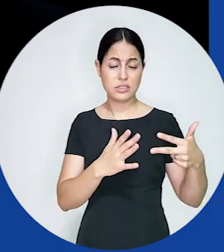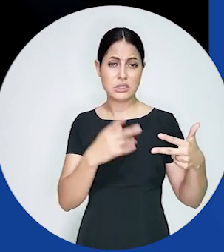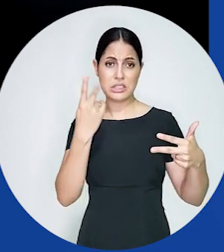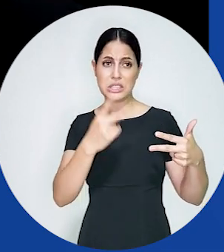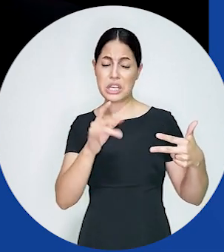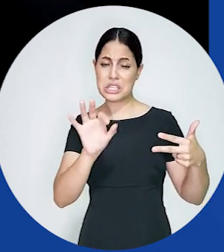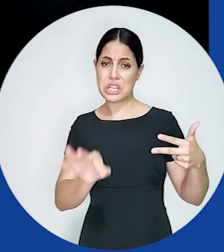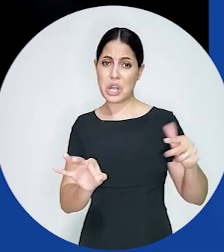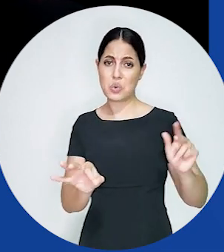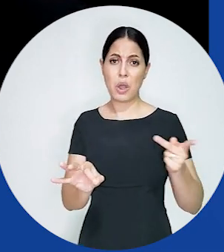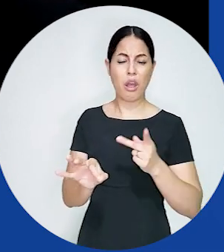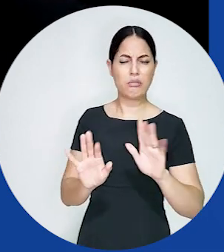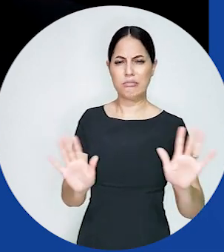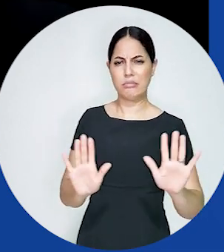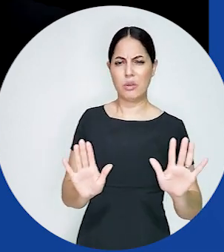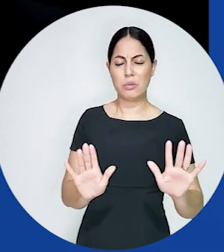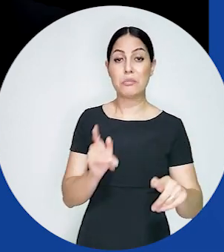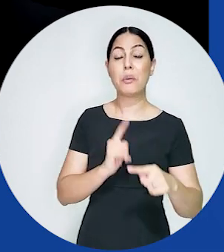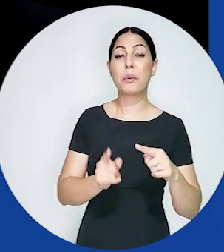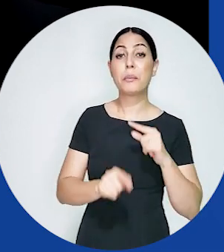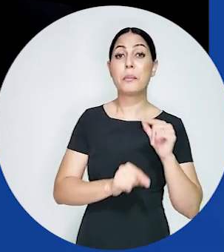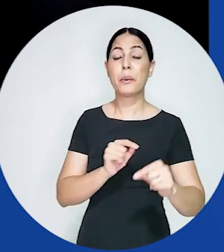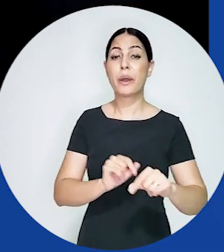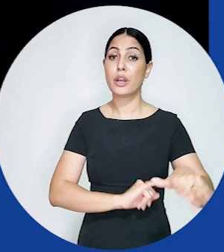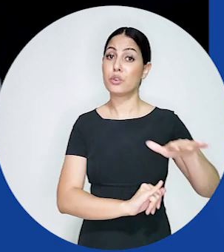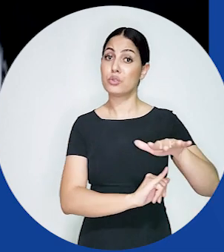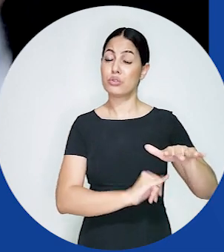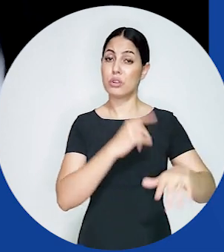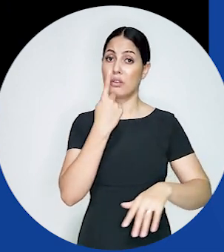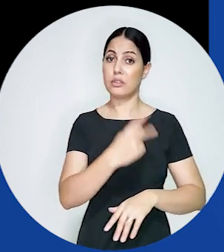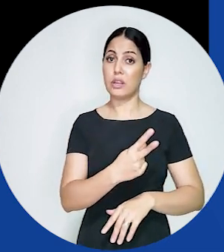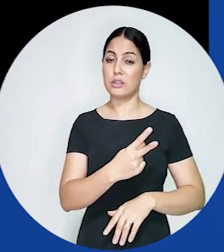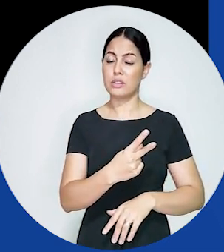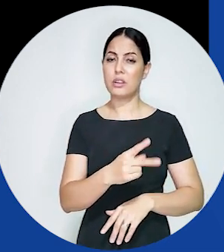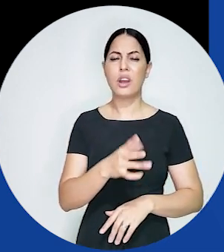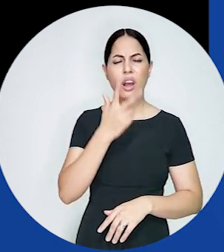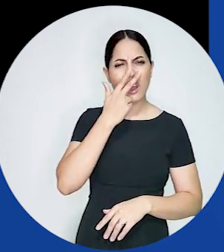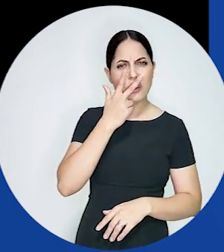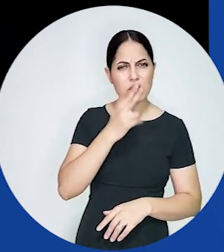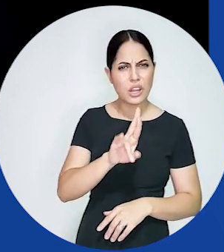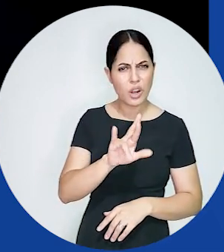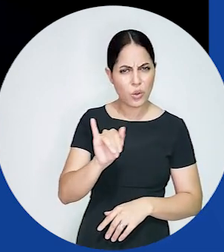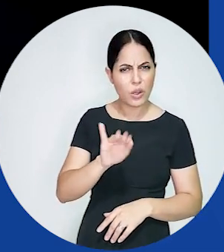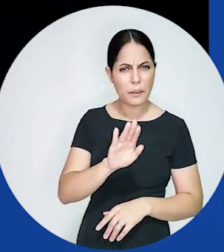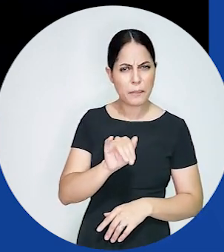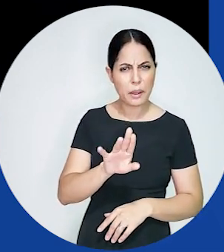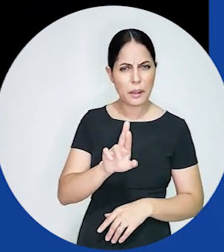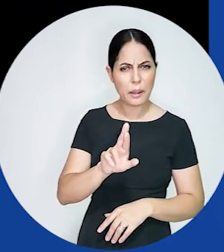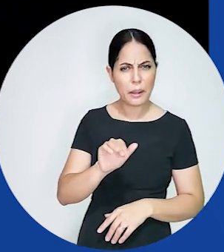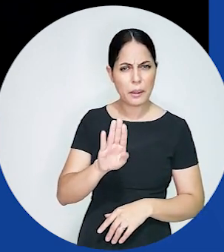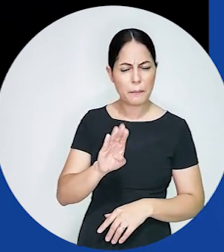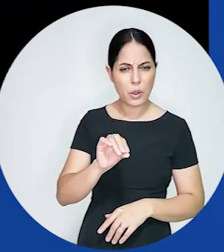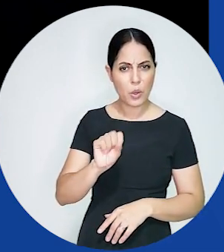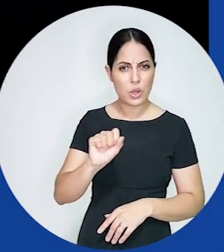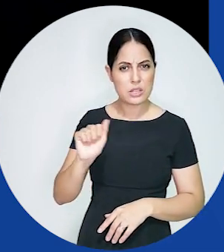mérito se o Supremo acerta ou não acerta, não é este o problema. O problema é institucional. Acho que era Rui Barbosa que dizia, né?